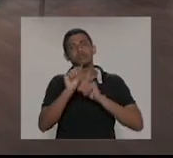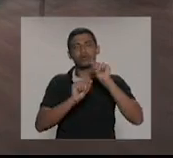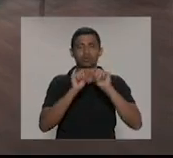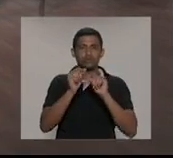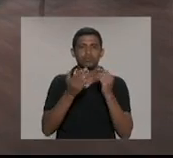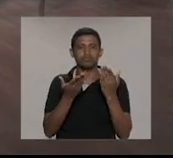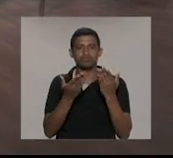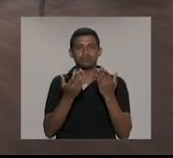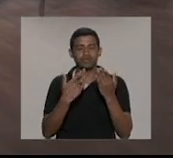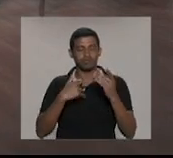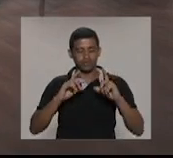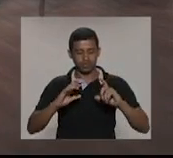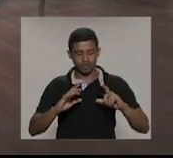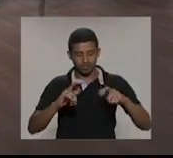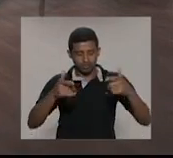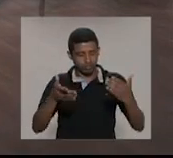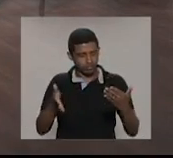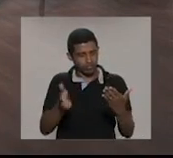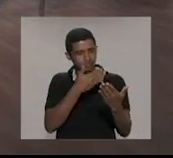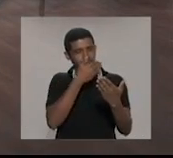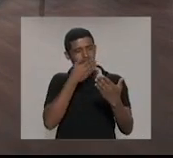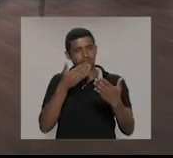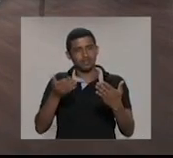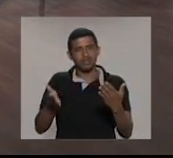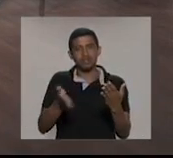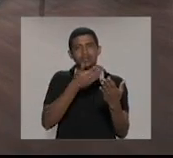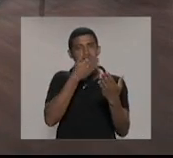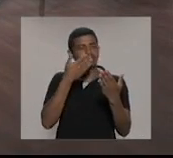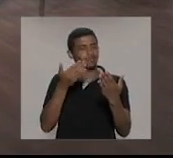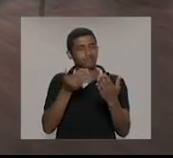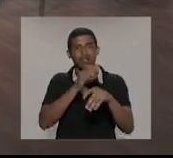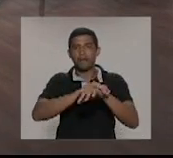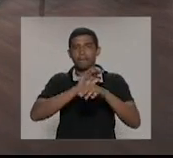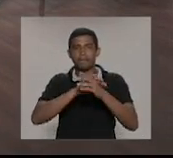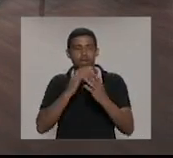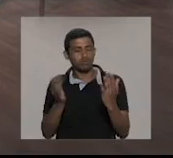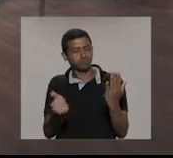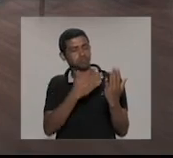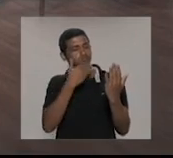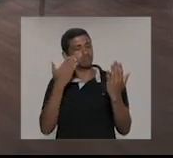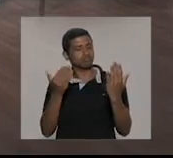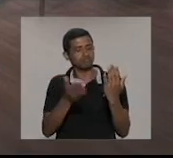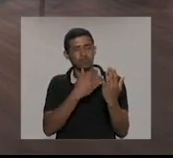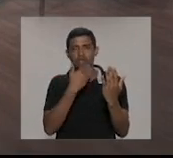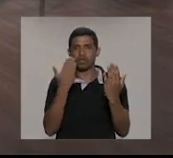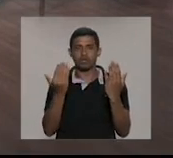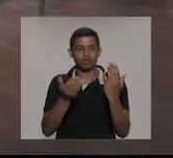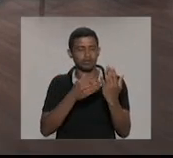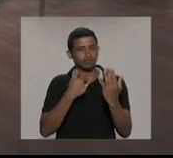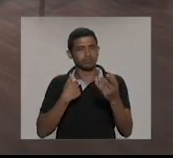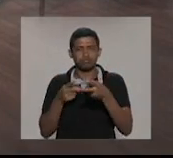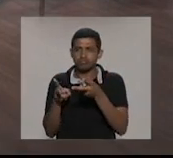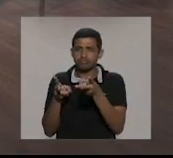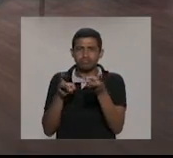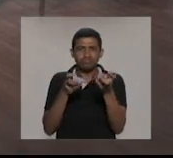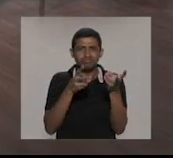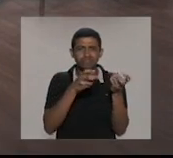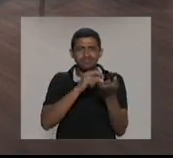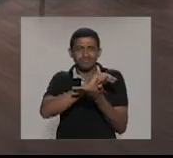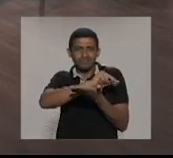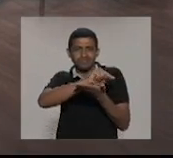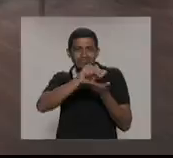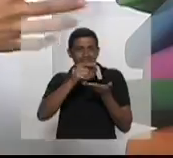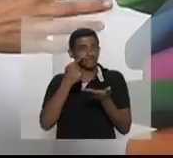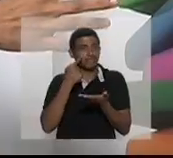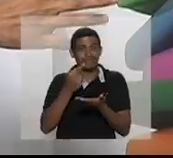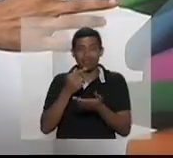quê? E aí quando você vai abrindo, quando você vai manipulando esse livro, a gente percebe